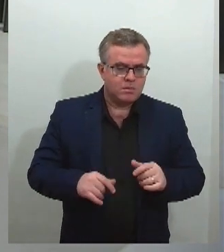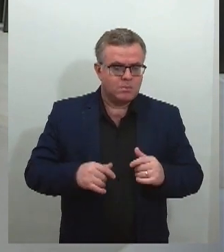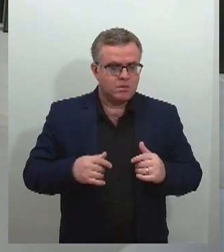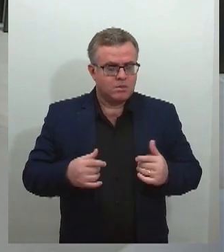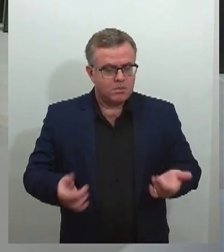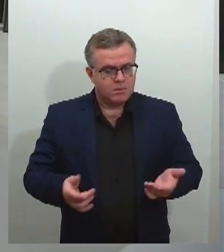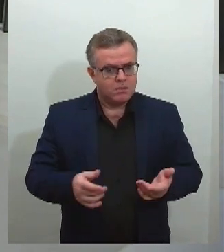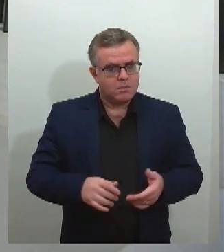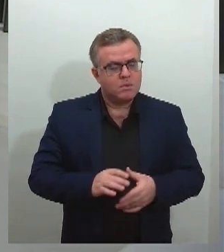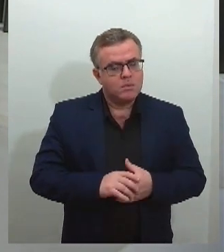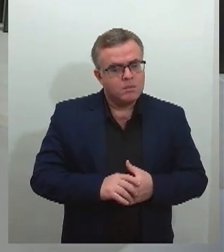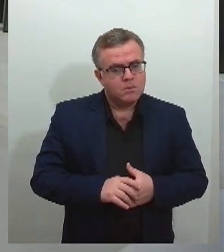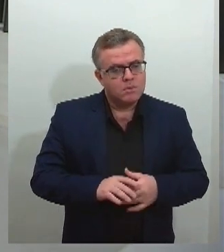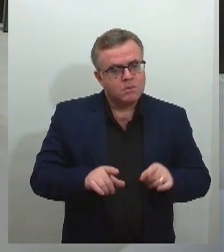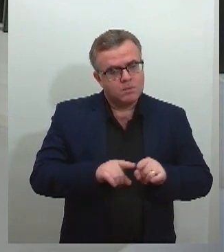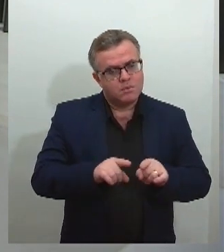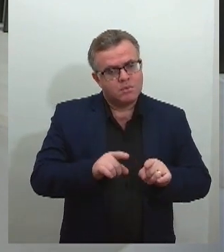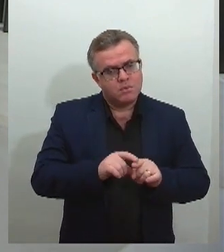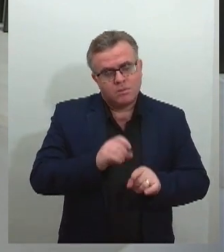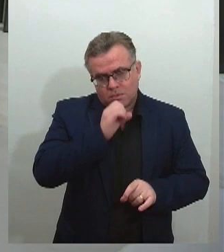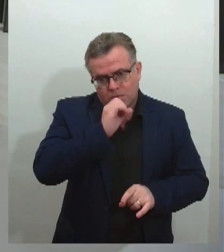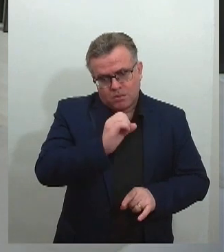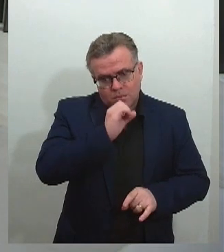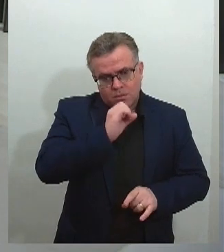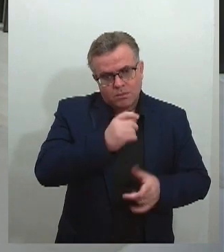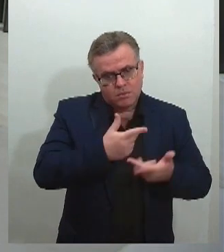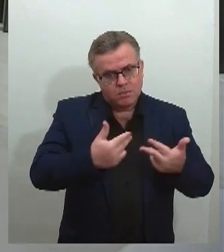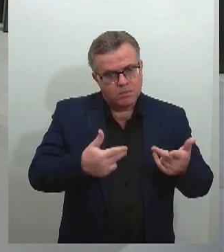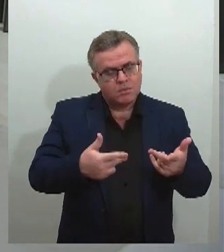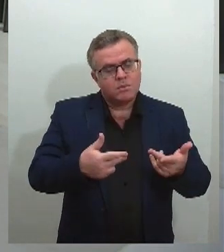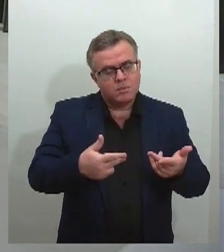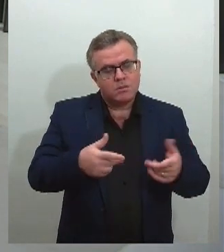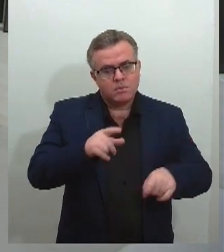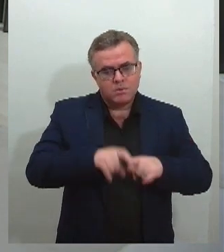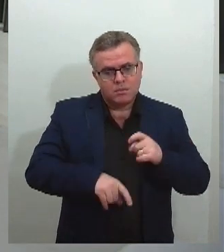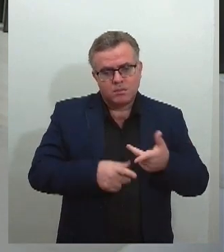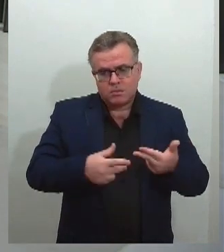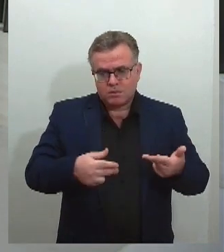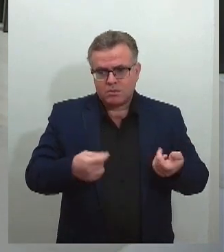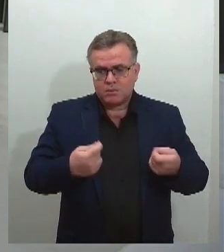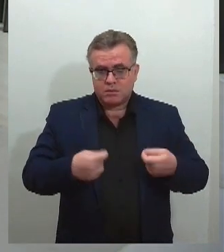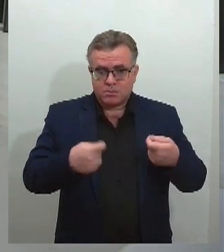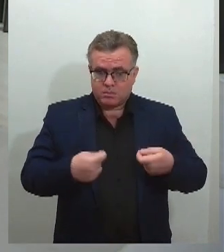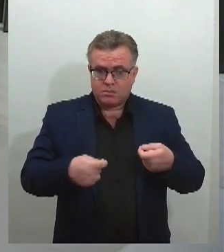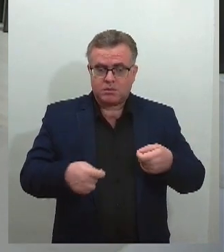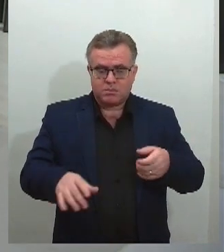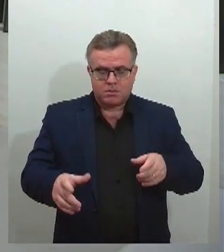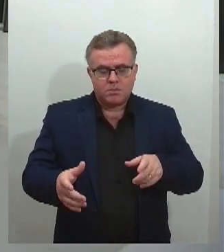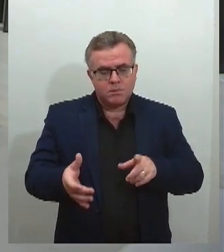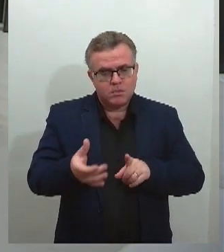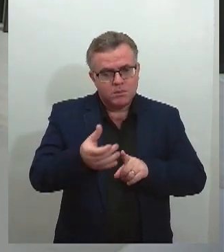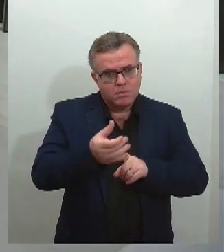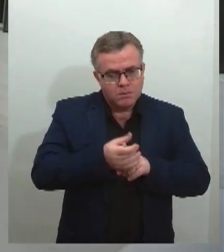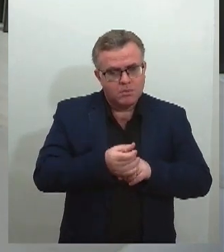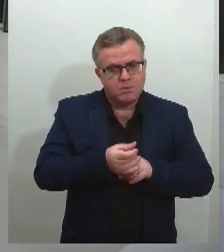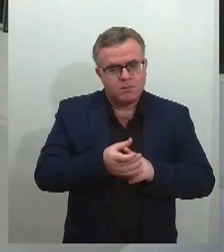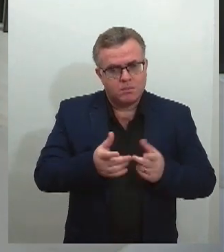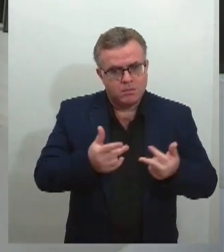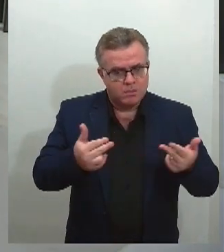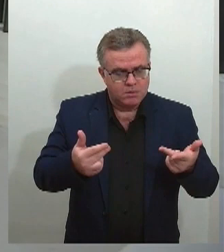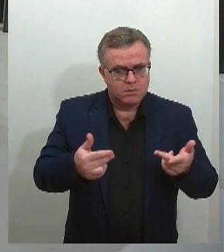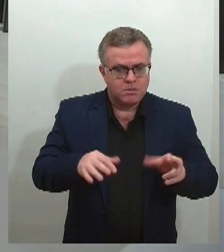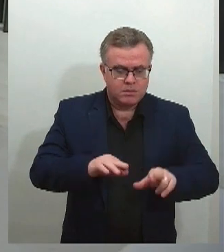sempre também com preservativo. Doutor, muito obrigada pela sua participação aqui com a gente, por